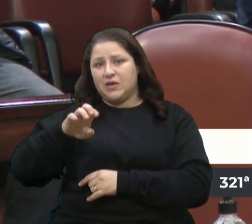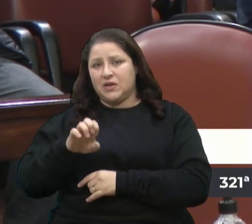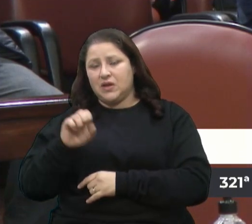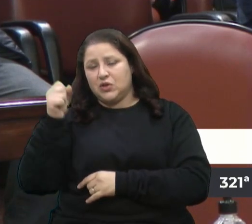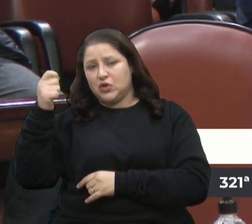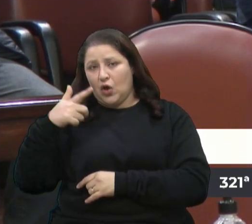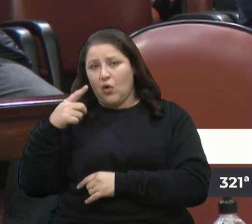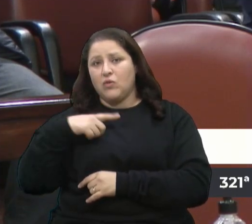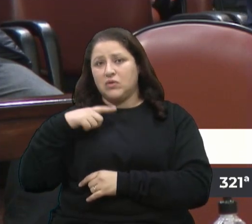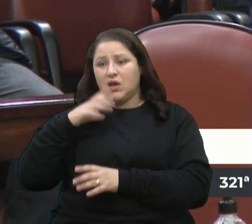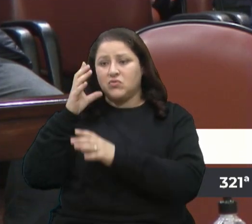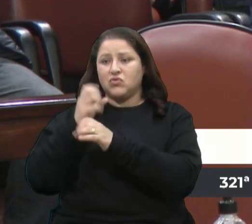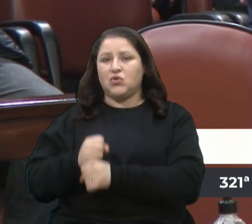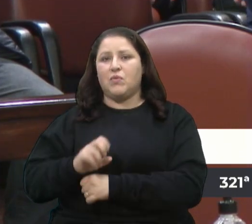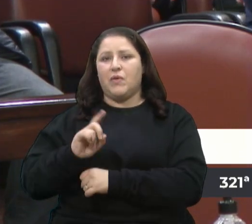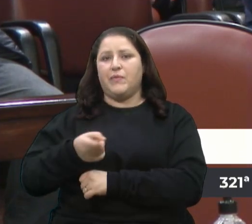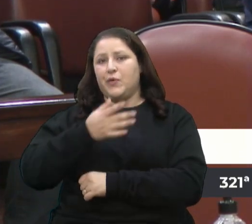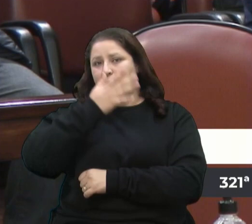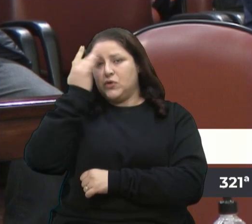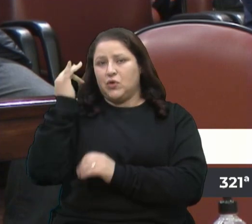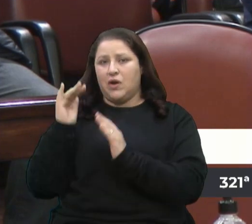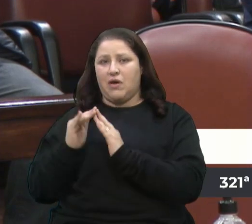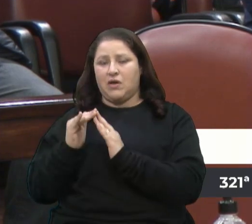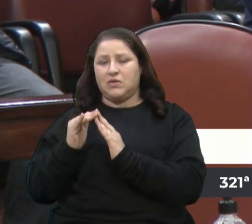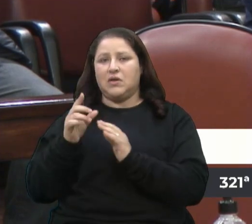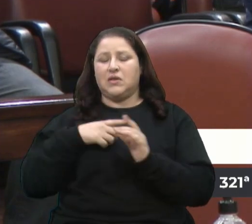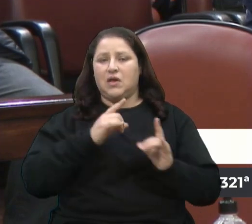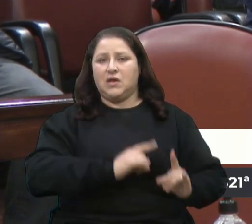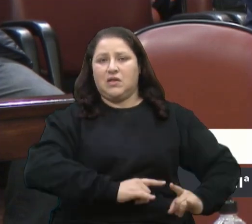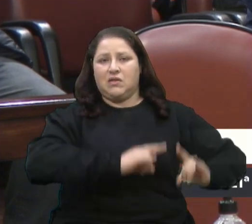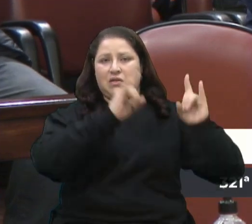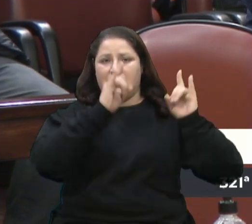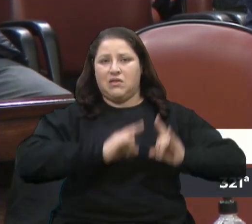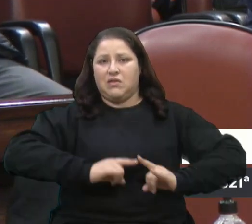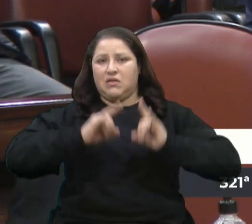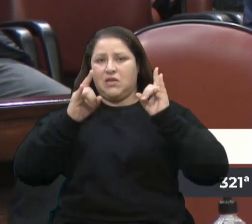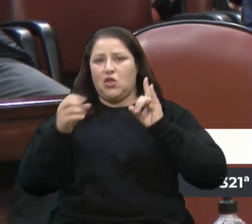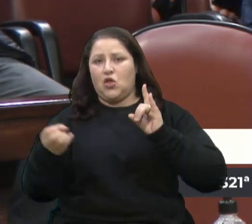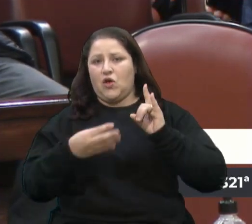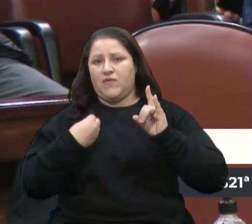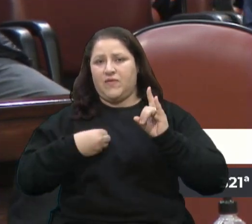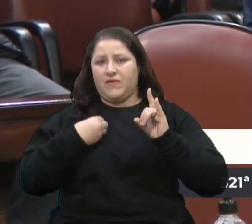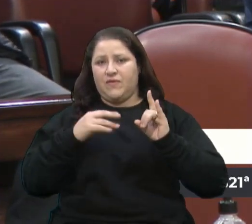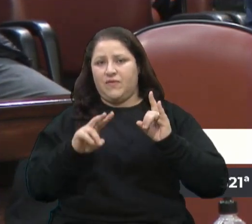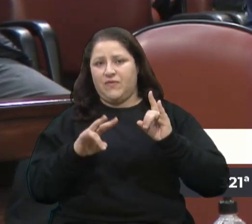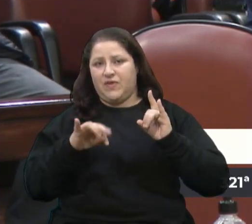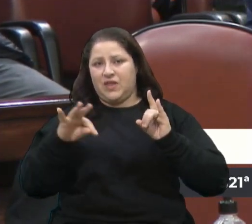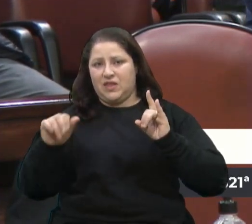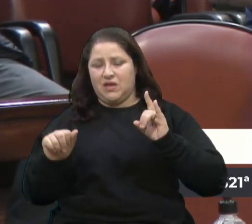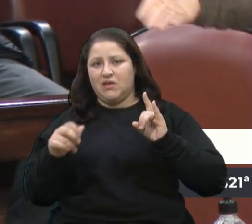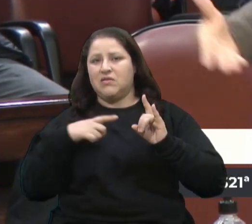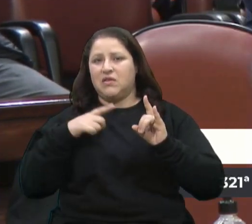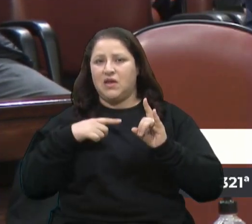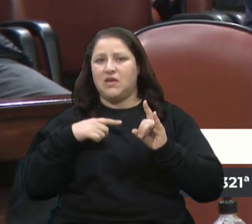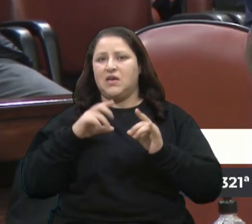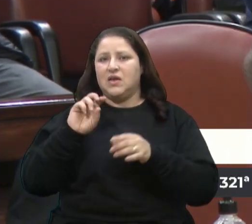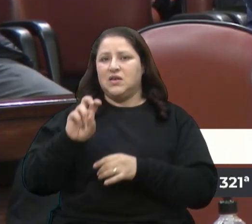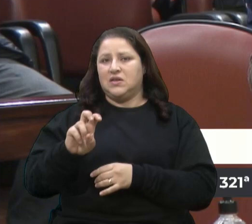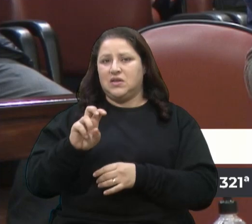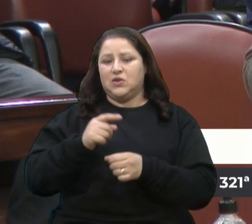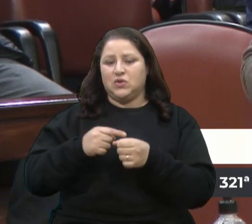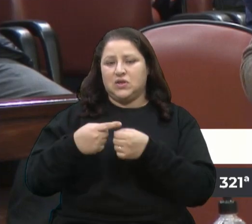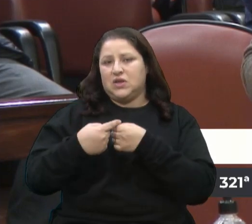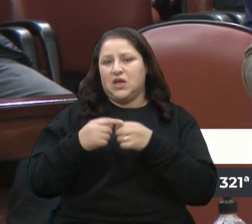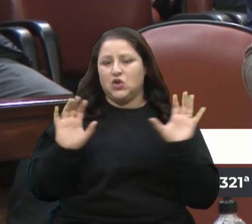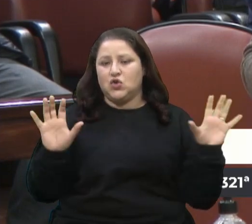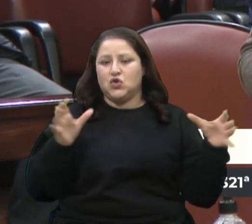habitantes. Tu pega as torres aqui da Nova Vita, tem as 5 cidades juntas numa estrutura